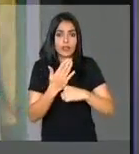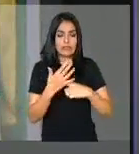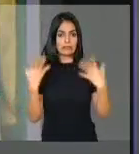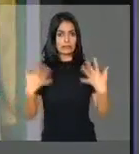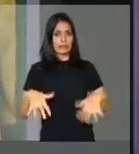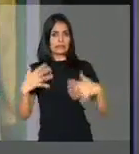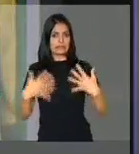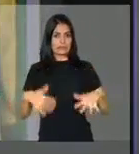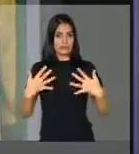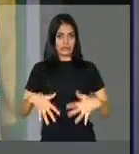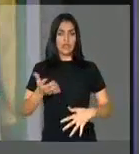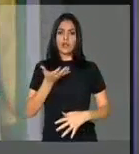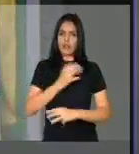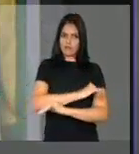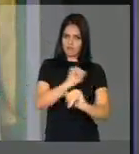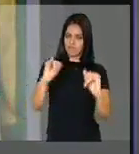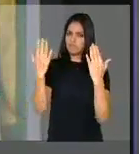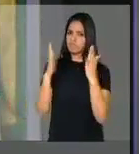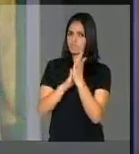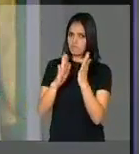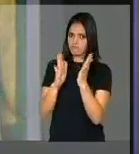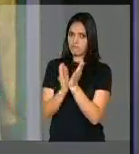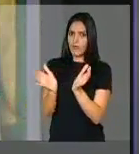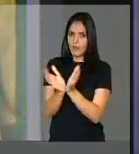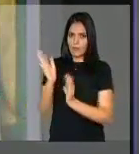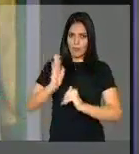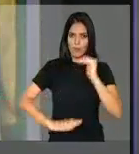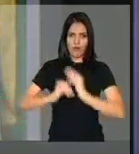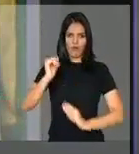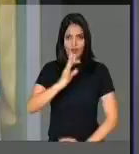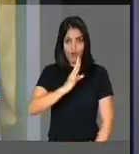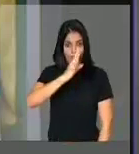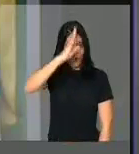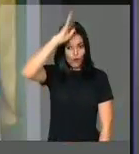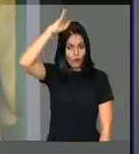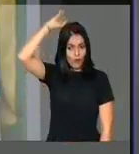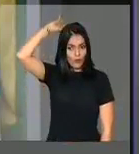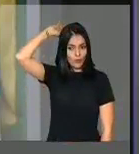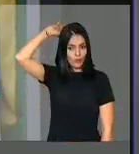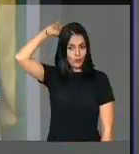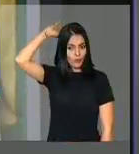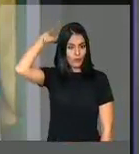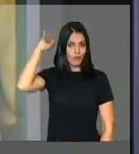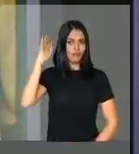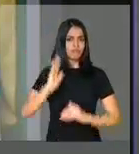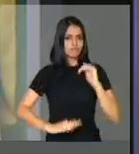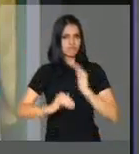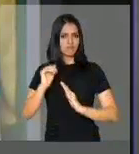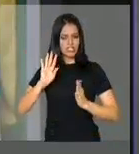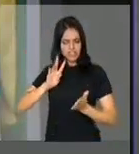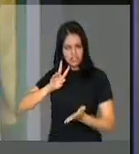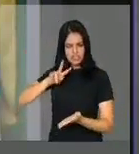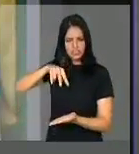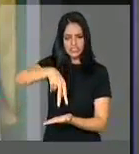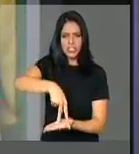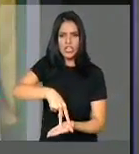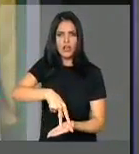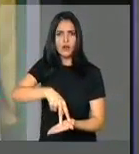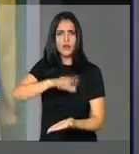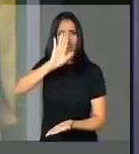fazer aqui um elogio ao Corpo de Bombeiros. E prontamente chegou aquele local